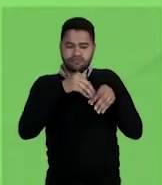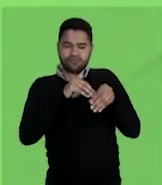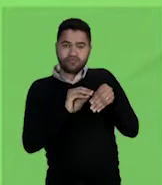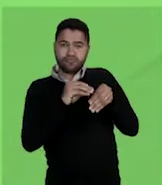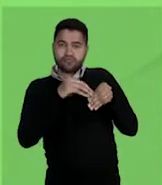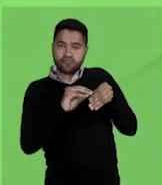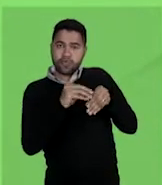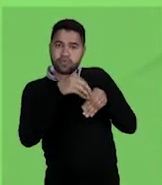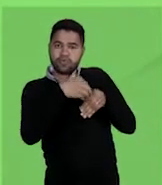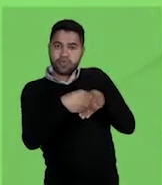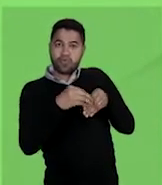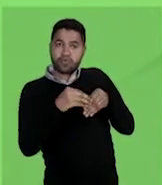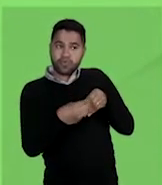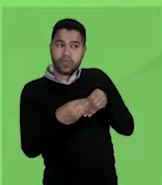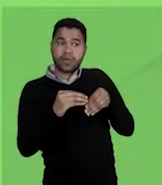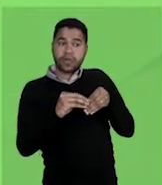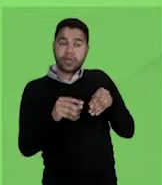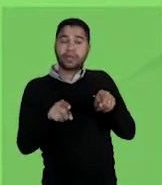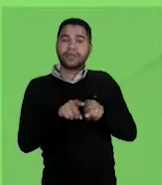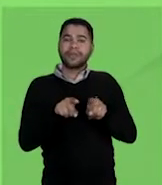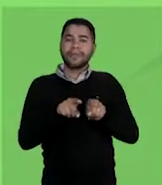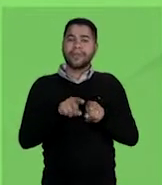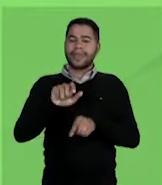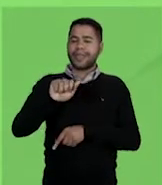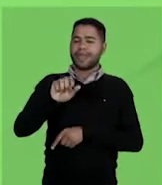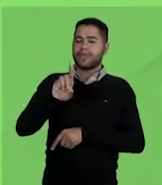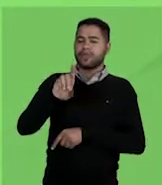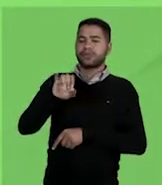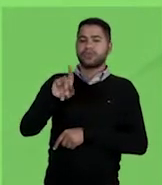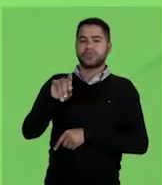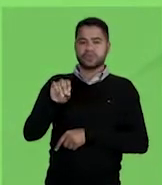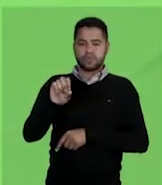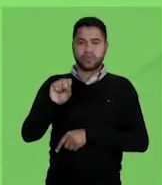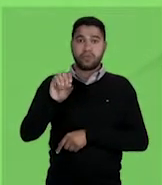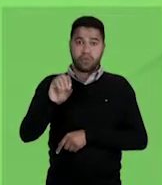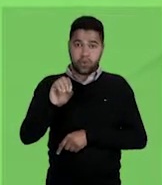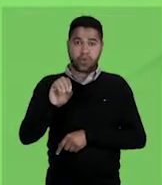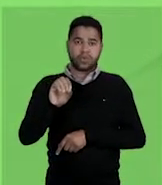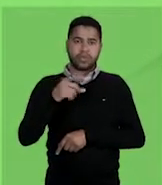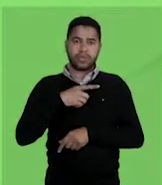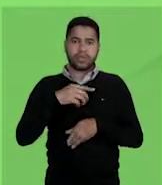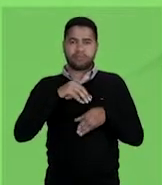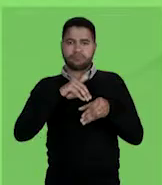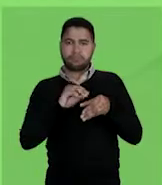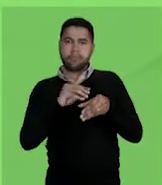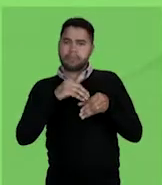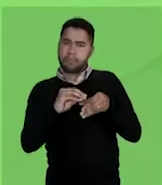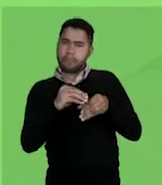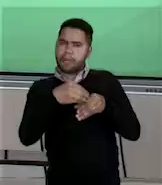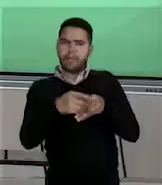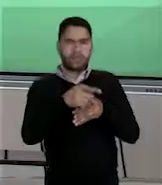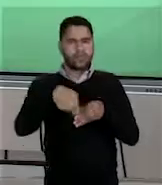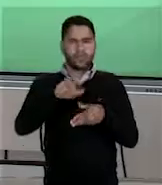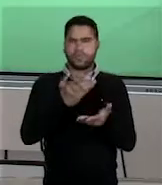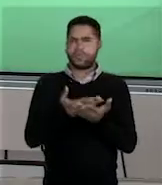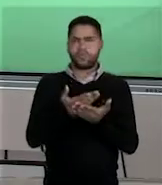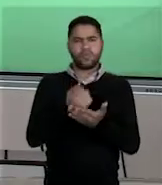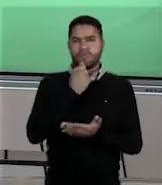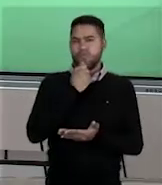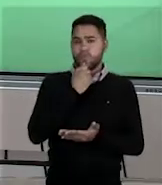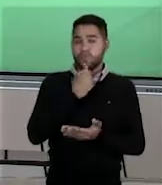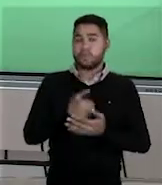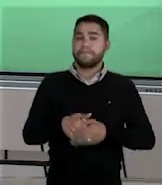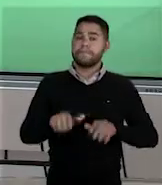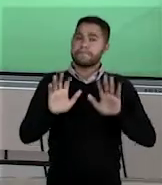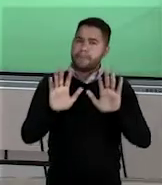e duas pregas de tecido adiposo e conjuntivo cobertos por pele. Vocês ainda não estudaram sobre